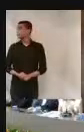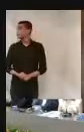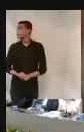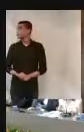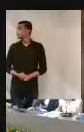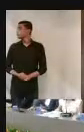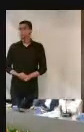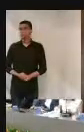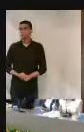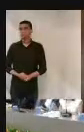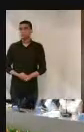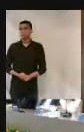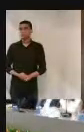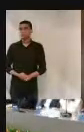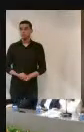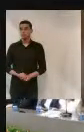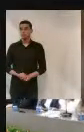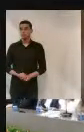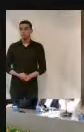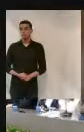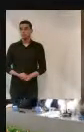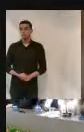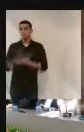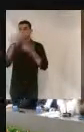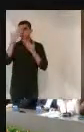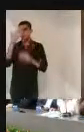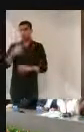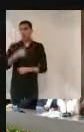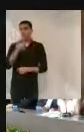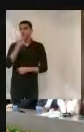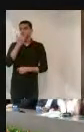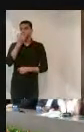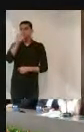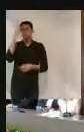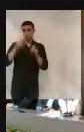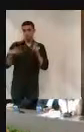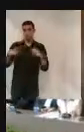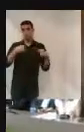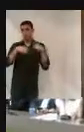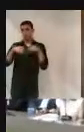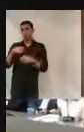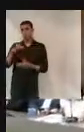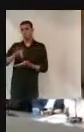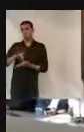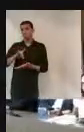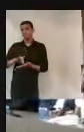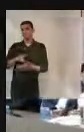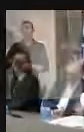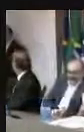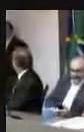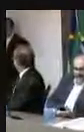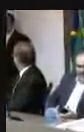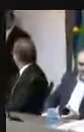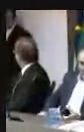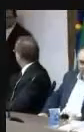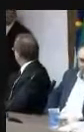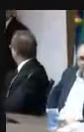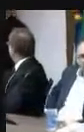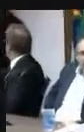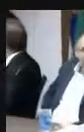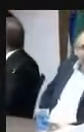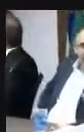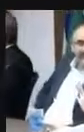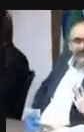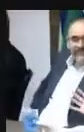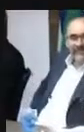Eu agradeço a Ricardo, eu peço desculpas aos debatedores, né? Realmente nós estamos sumidos pelo tempo, e eu, Raquel, pessoa física,